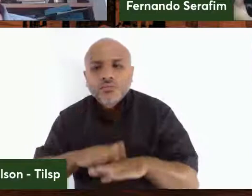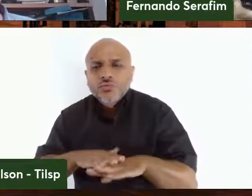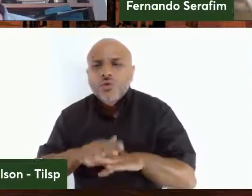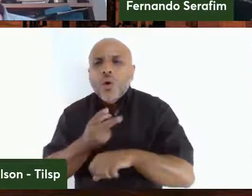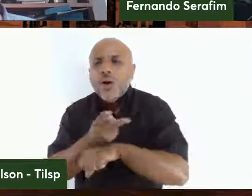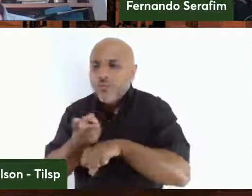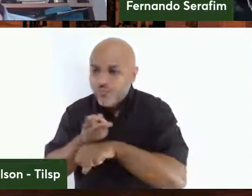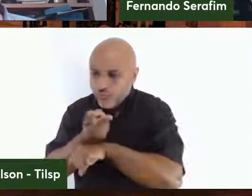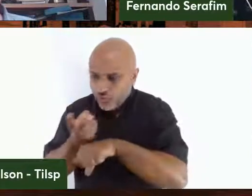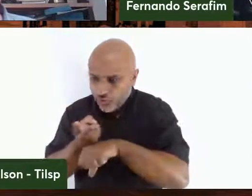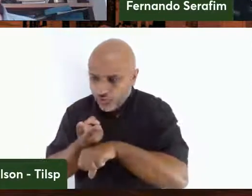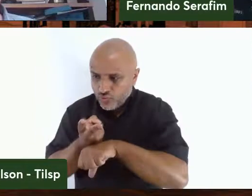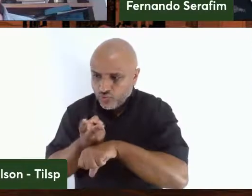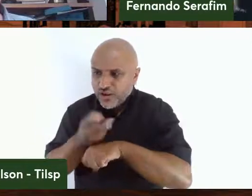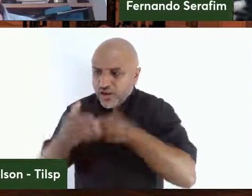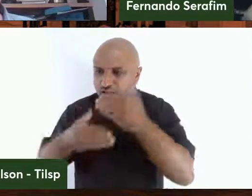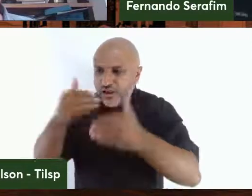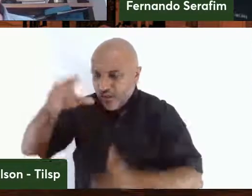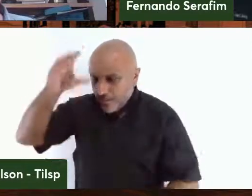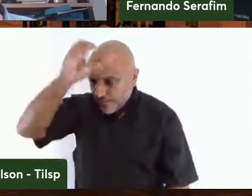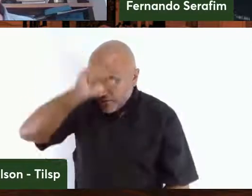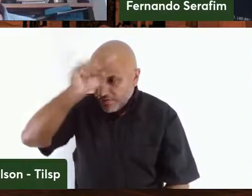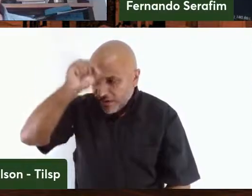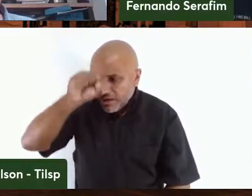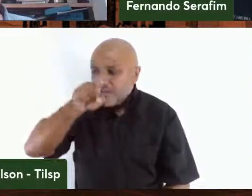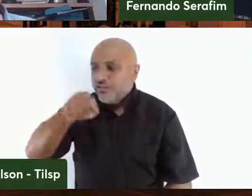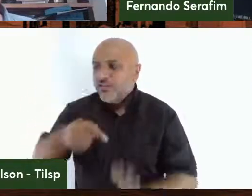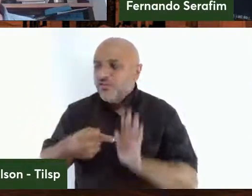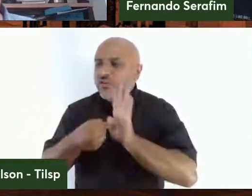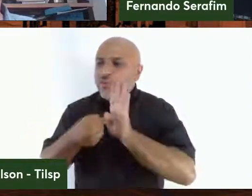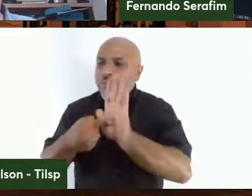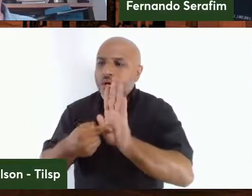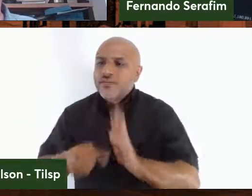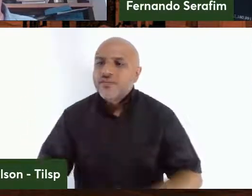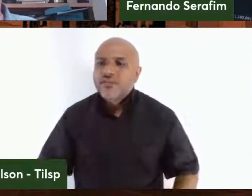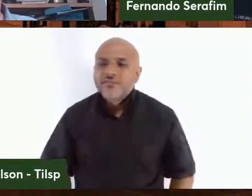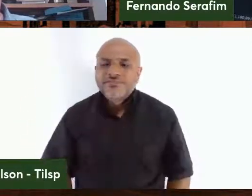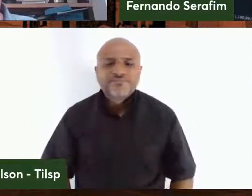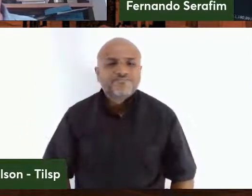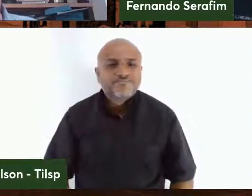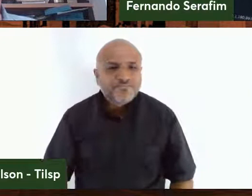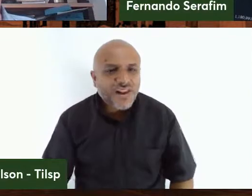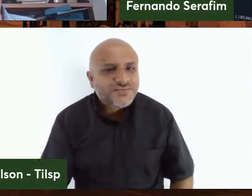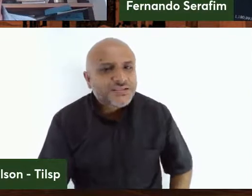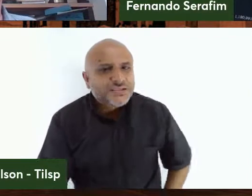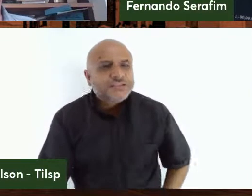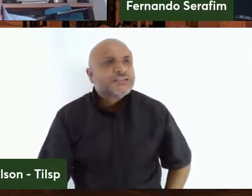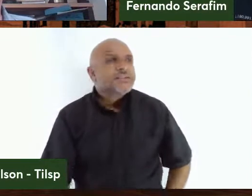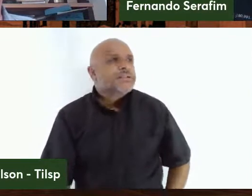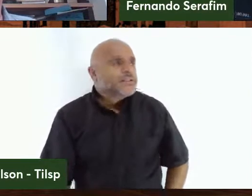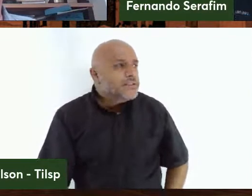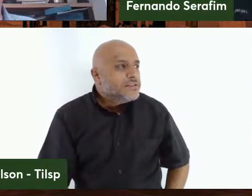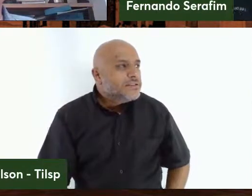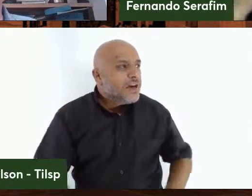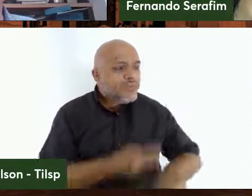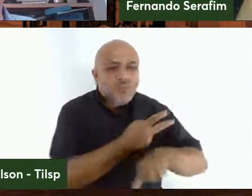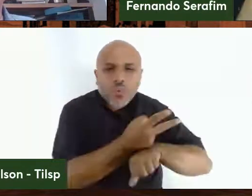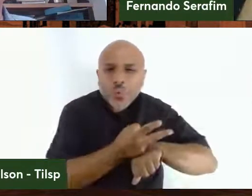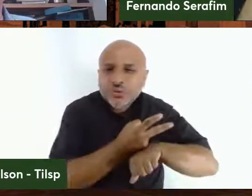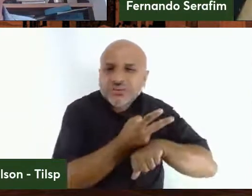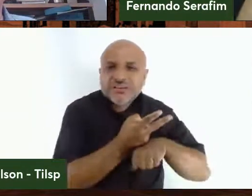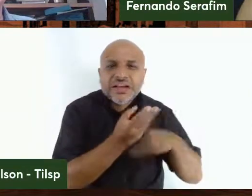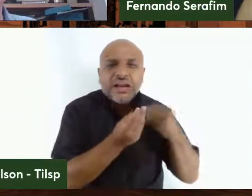busca e a aprendizagem que você destaca? Olha, a busca é uma